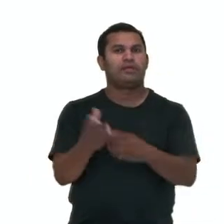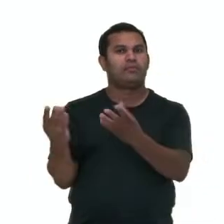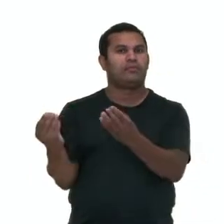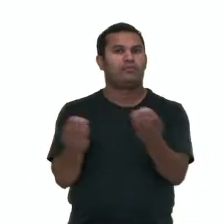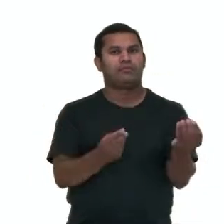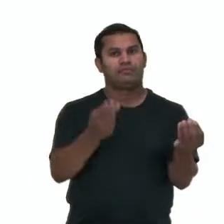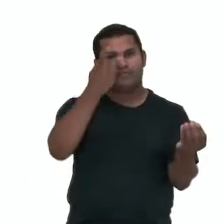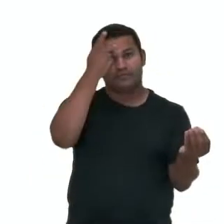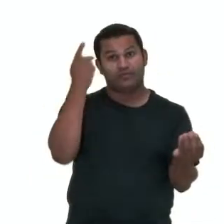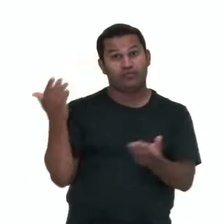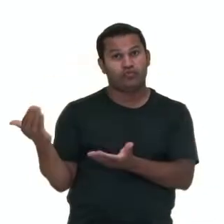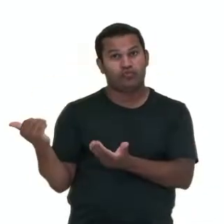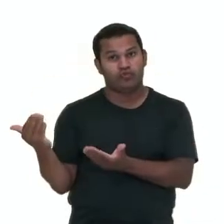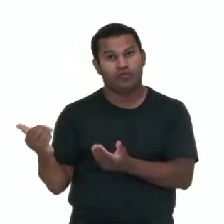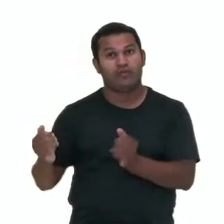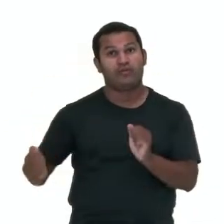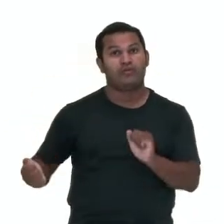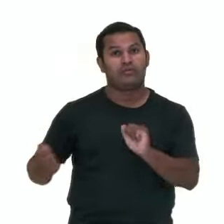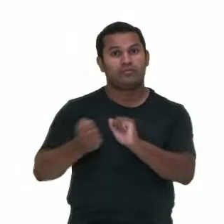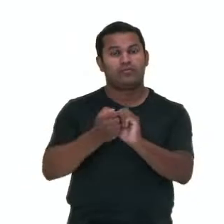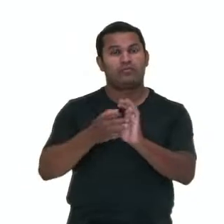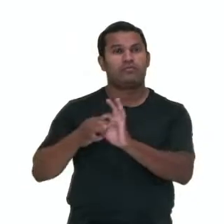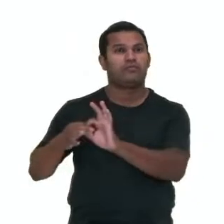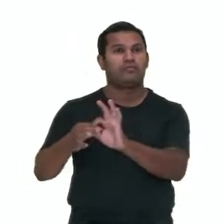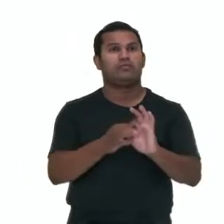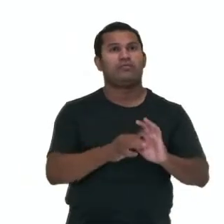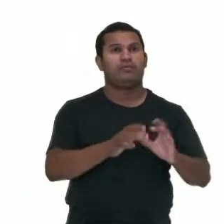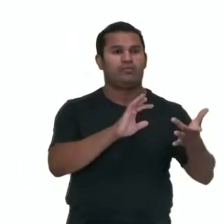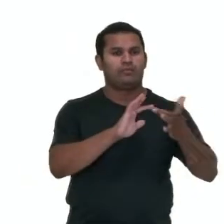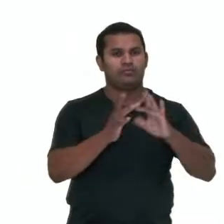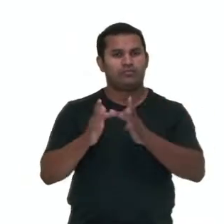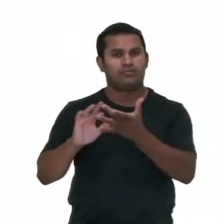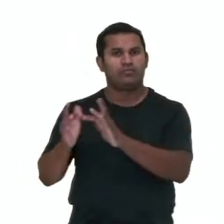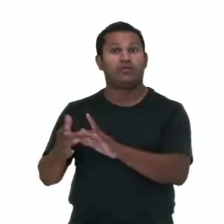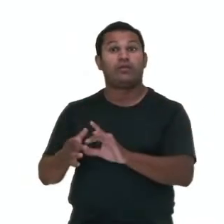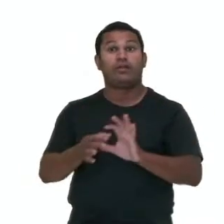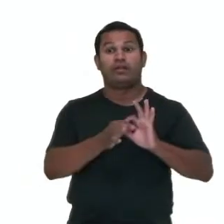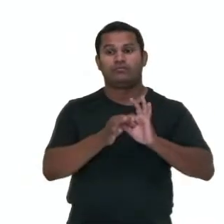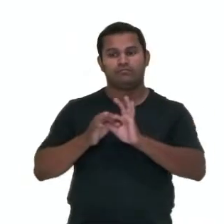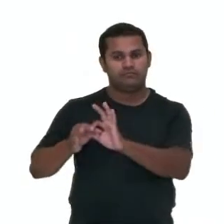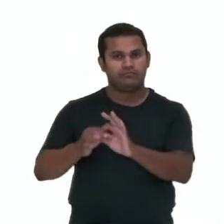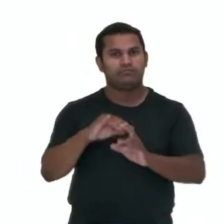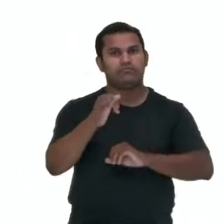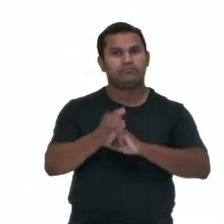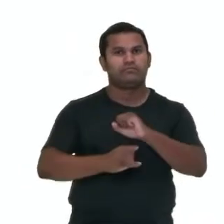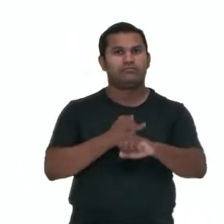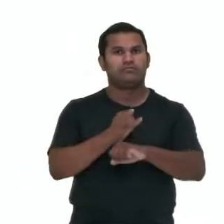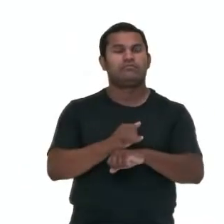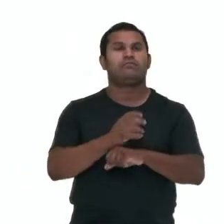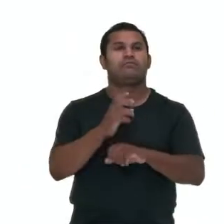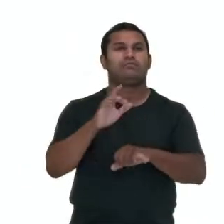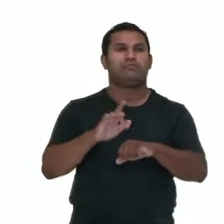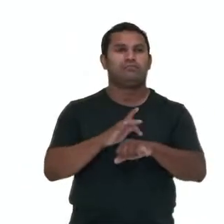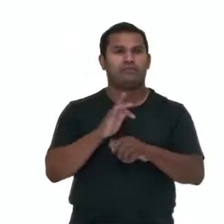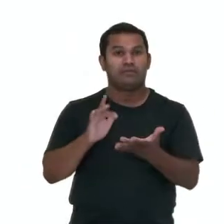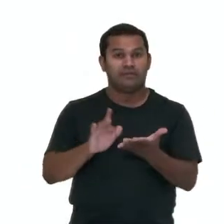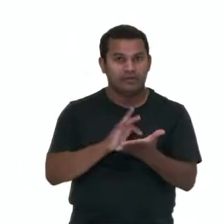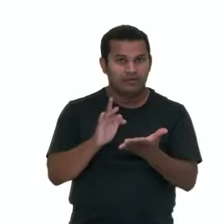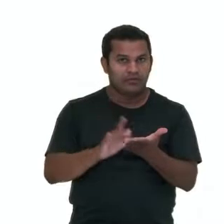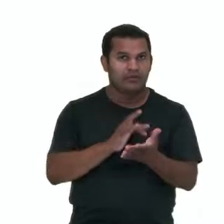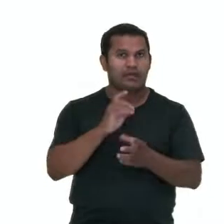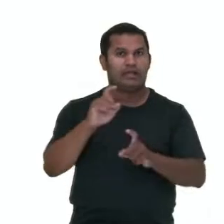Brasileiro de geografia e estatística de acordo com dados do Instituto Brasileiro de geografia do IBGE